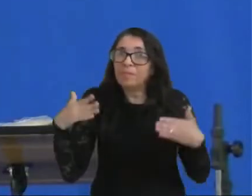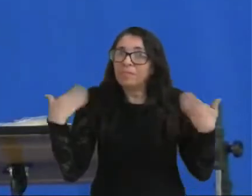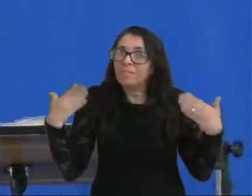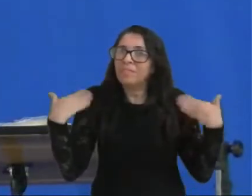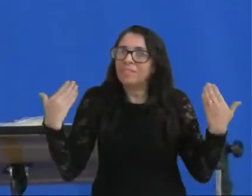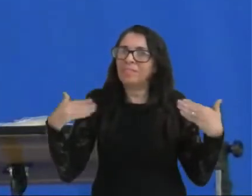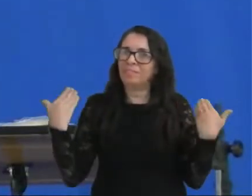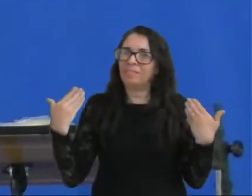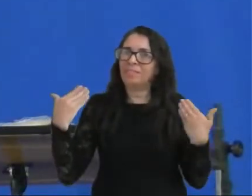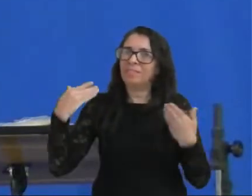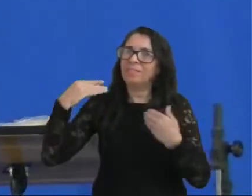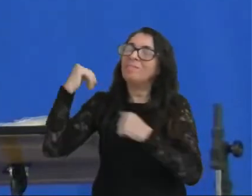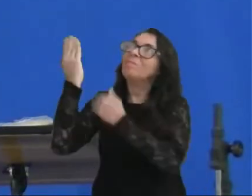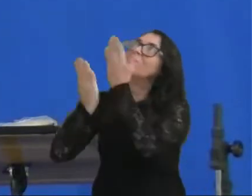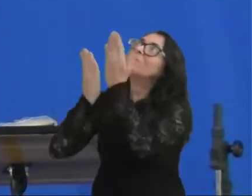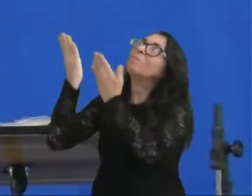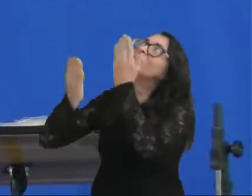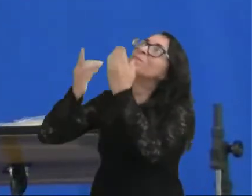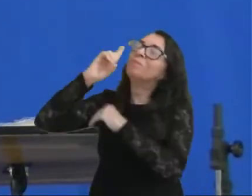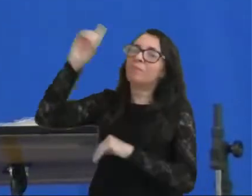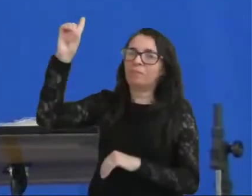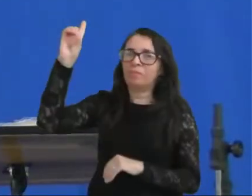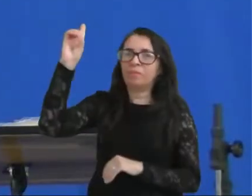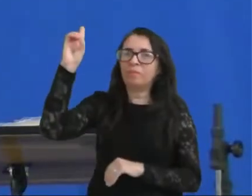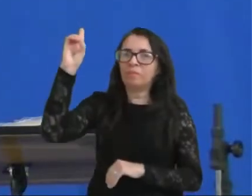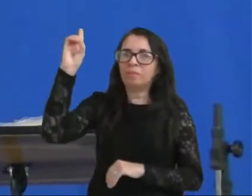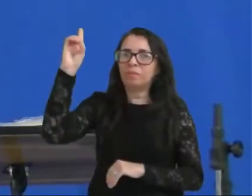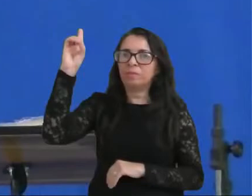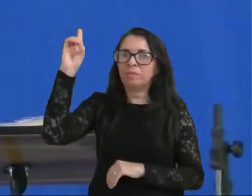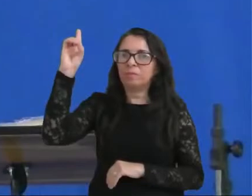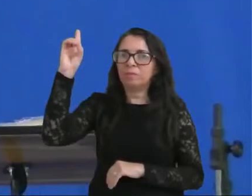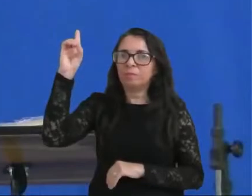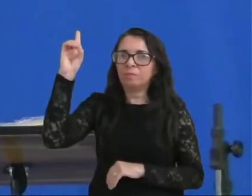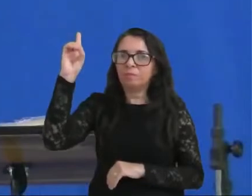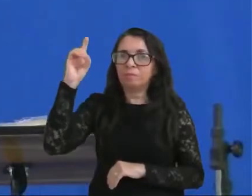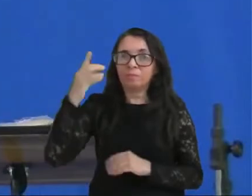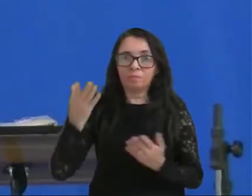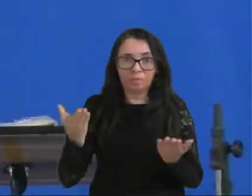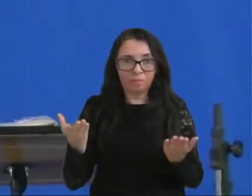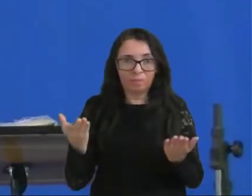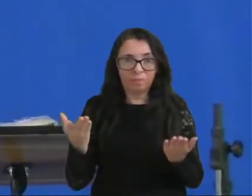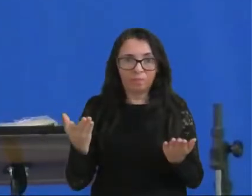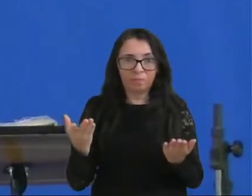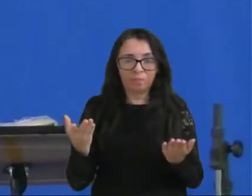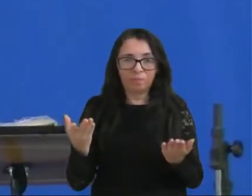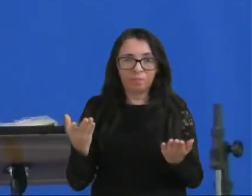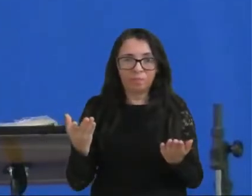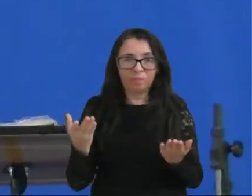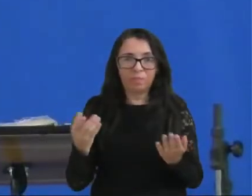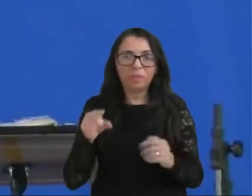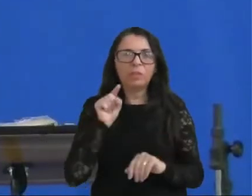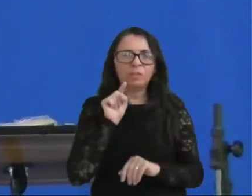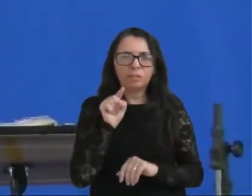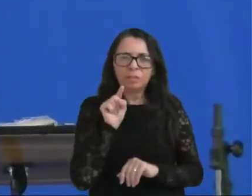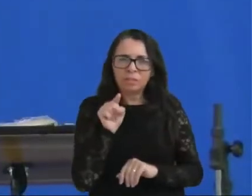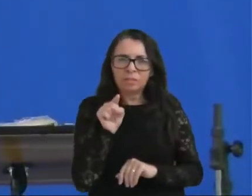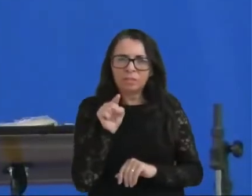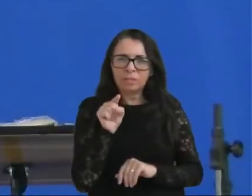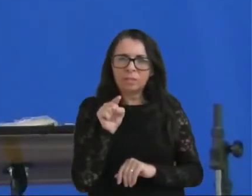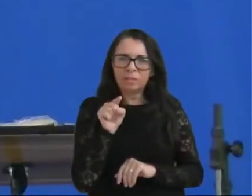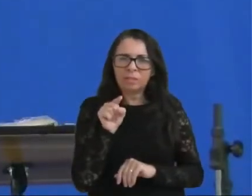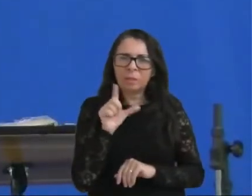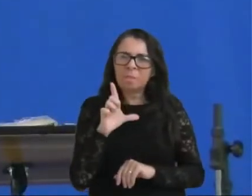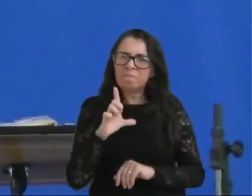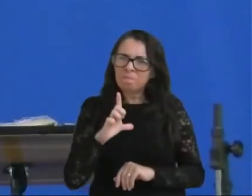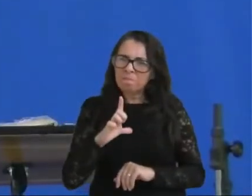sido um ramo frutífero de uma videira verdadeira? Você tem sido um ramo que tem